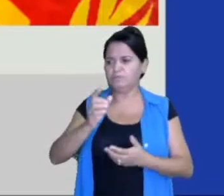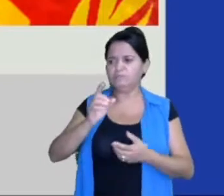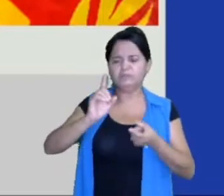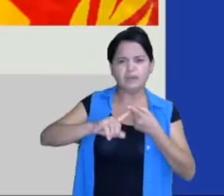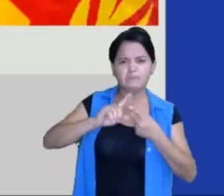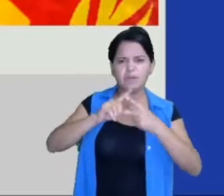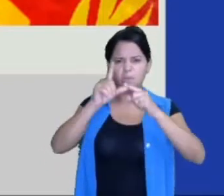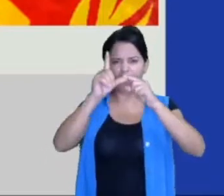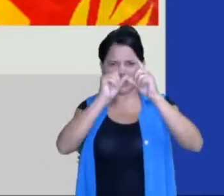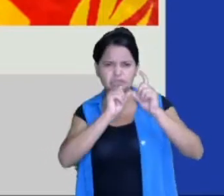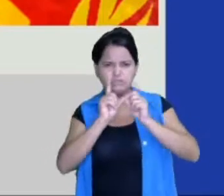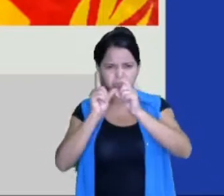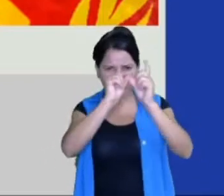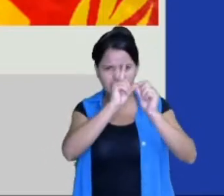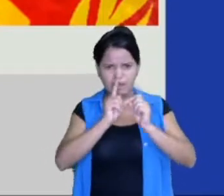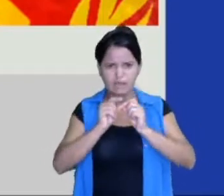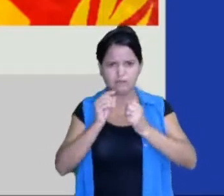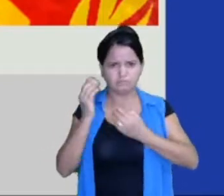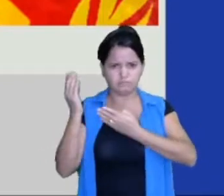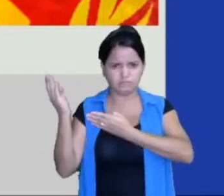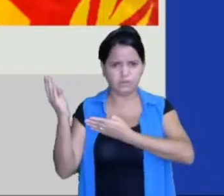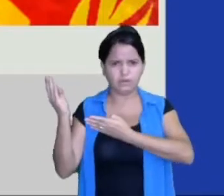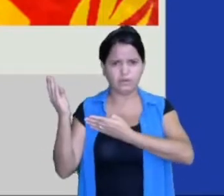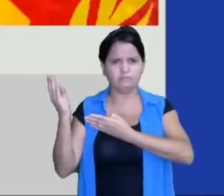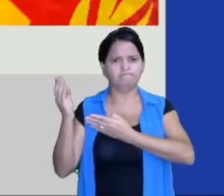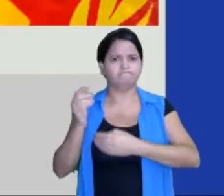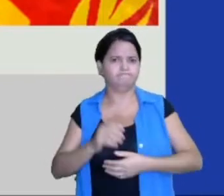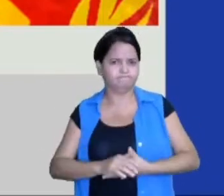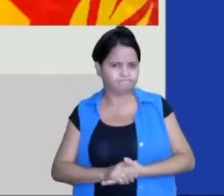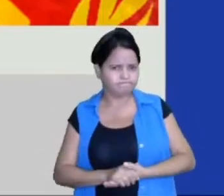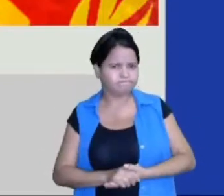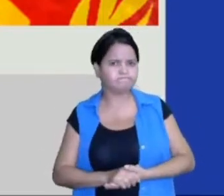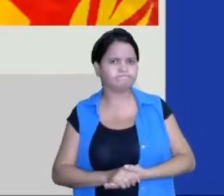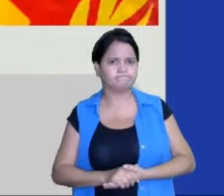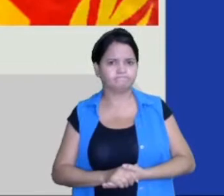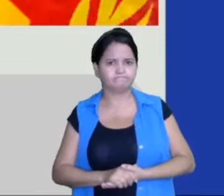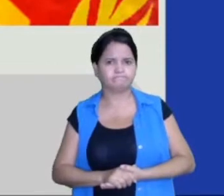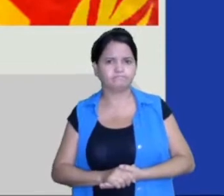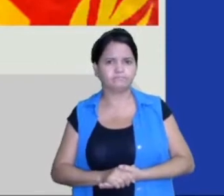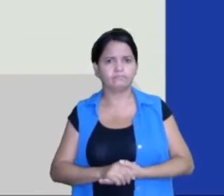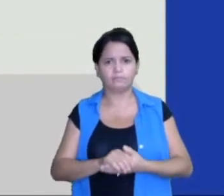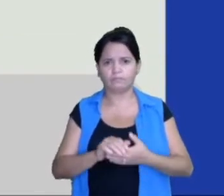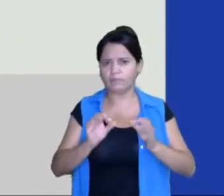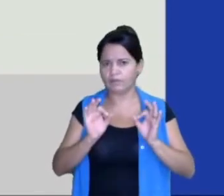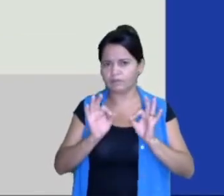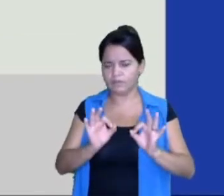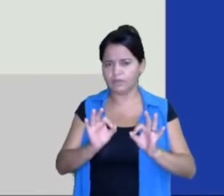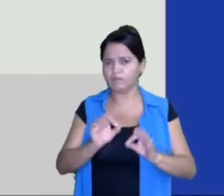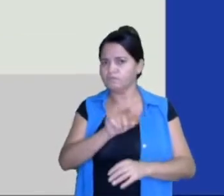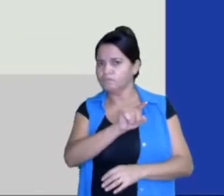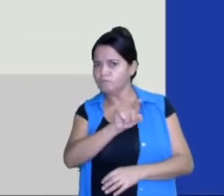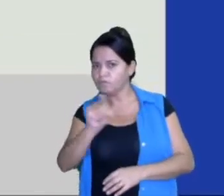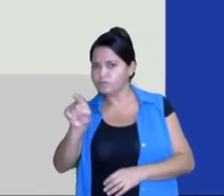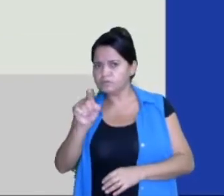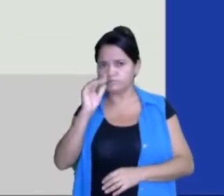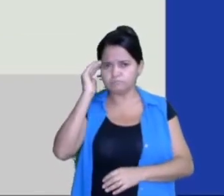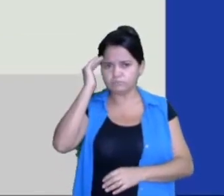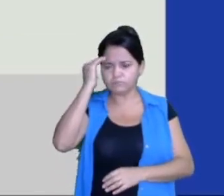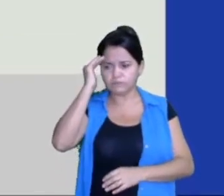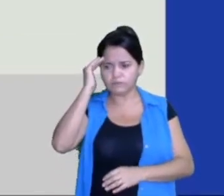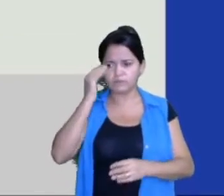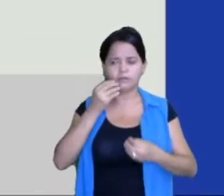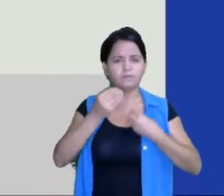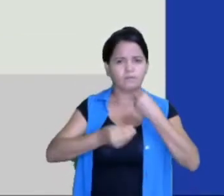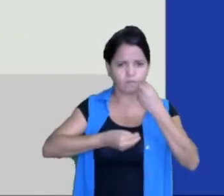isso significou. Vamos passar para o próximo slide, tá certo? E vocês poderem entender o que é